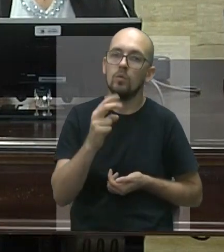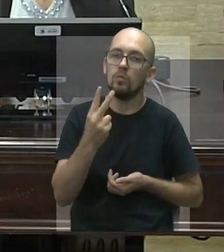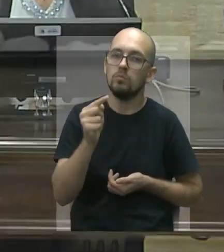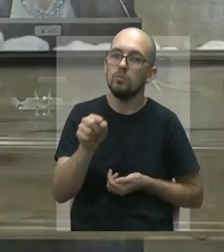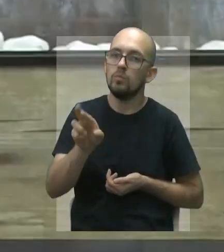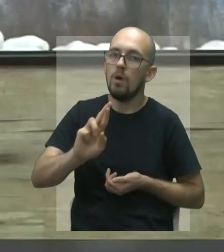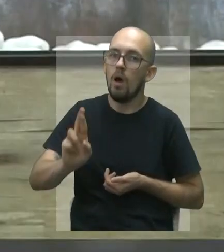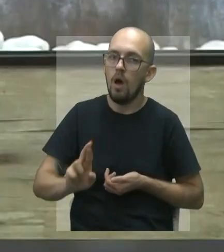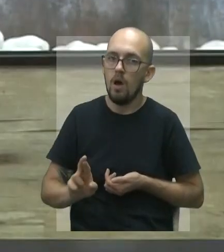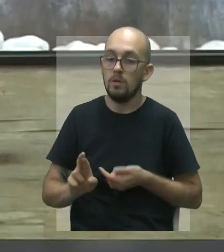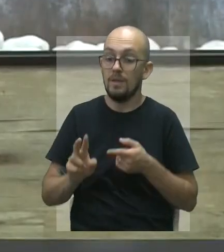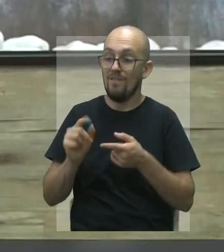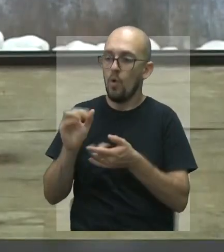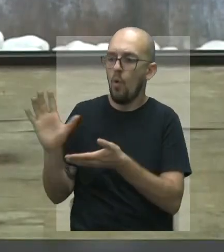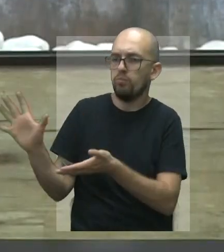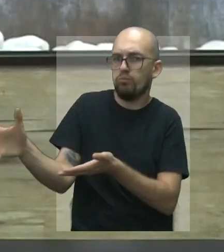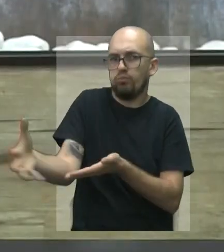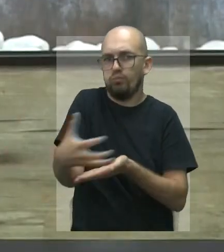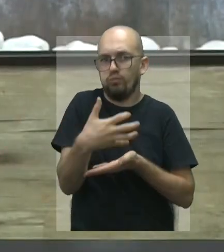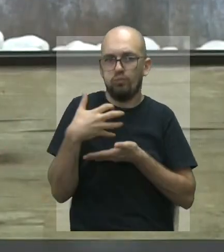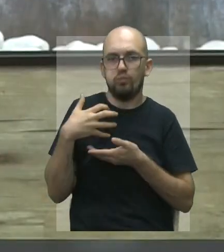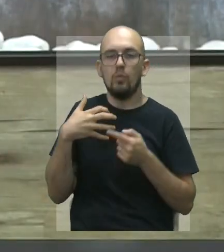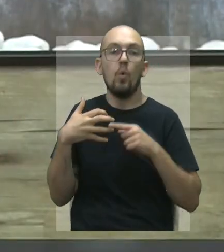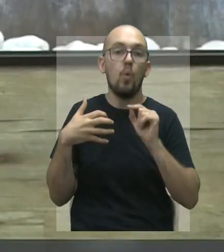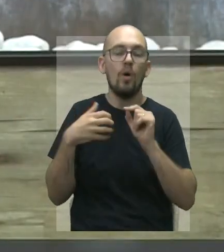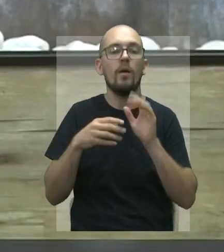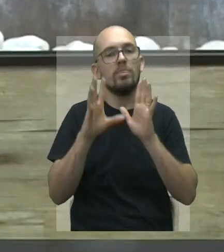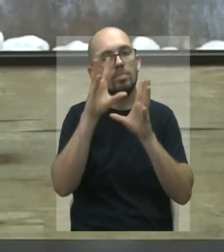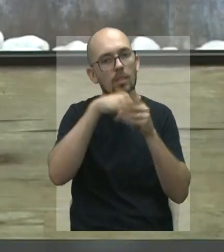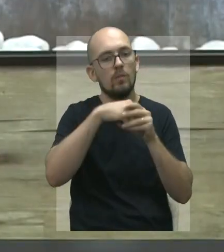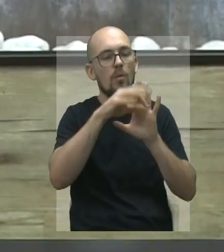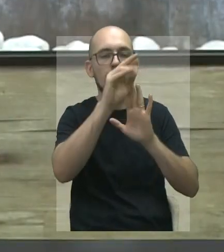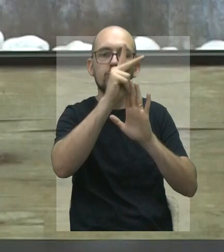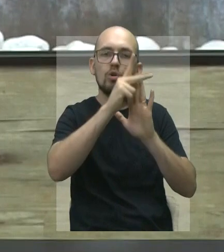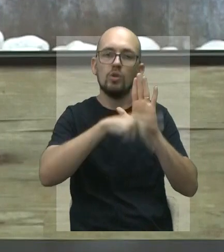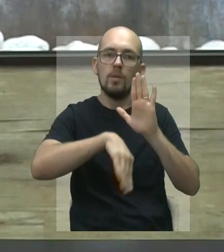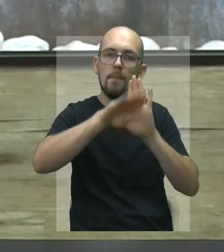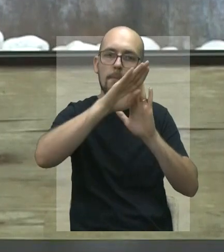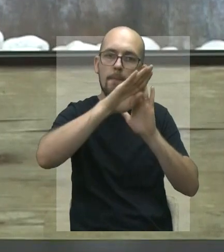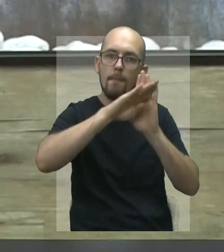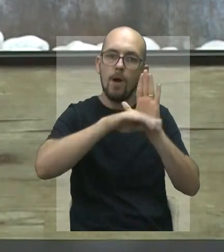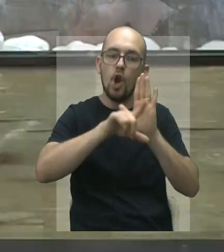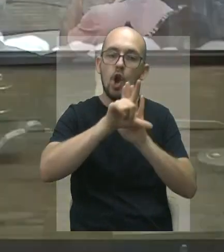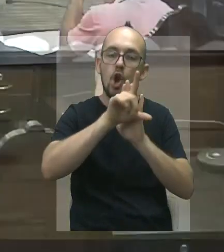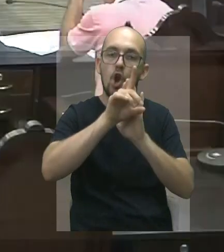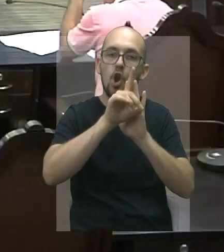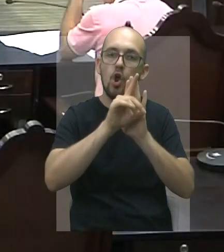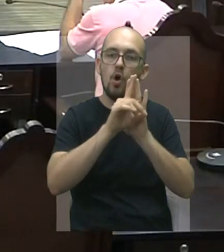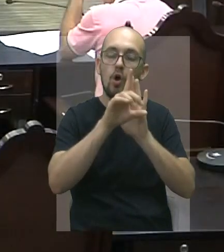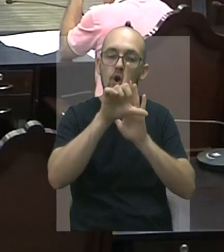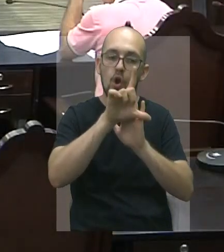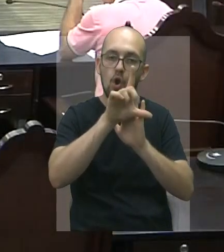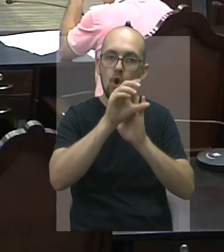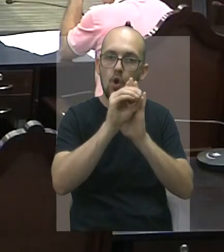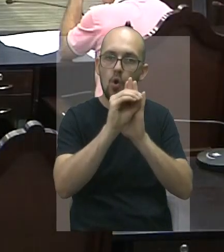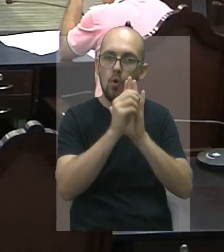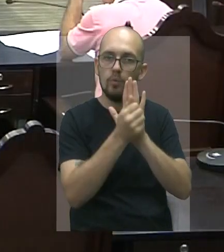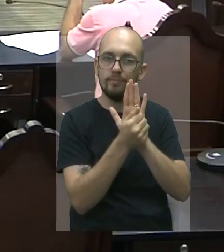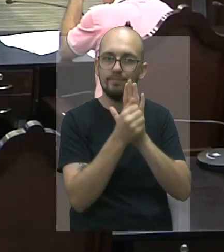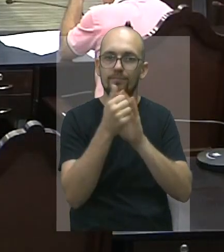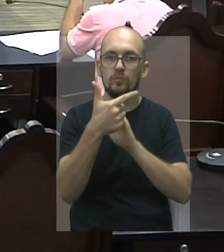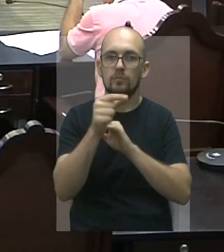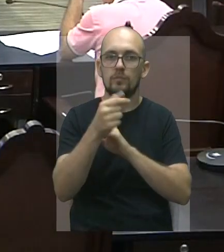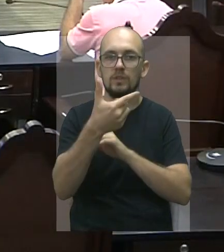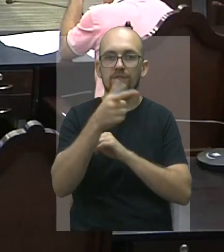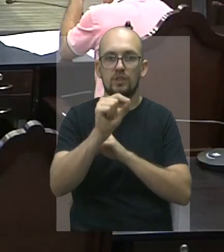435.482.000. O valor previsto no projeto da Lei Orçamentária Anual, a LOA 2020, foi apresentado em